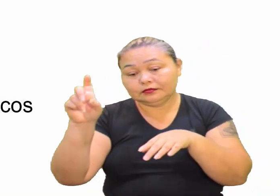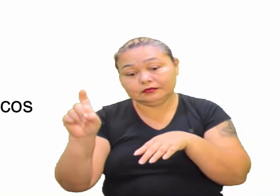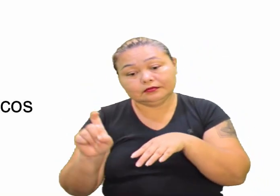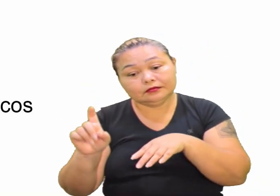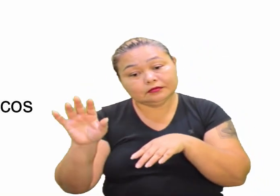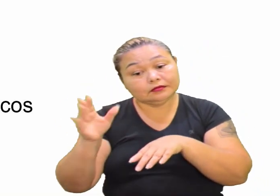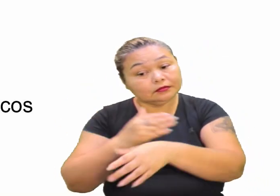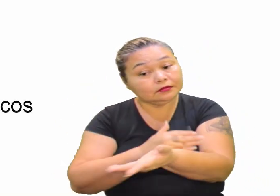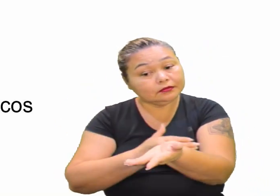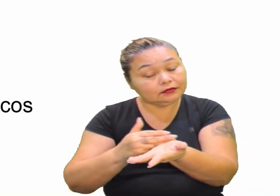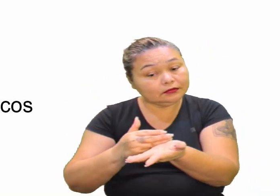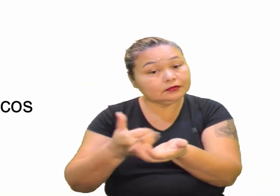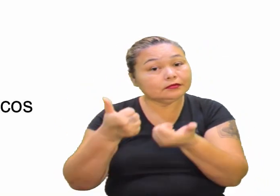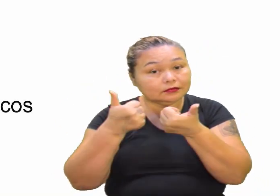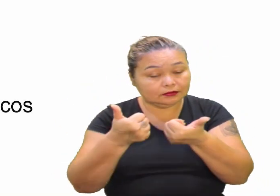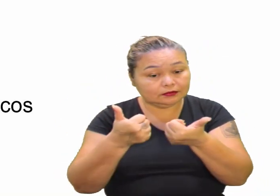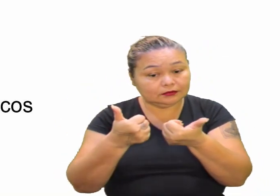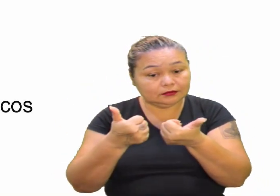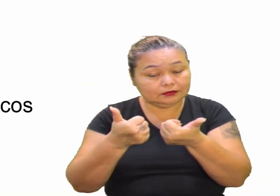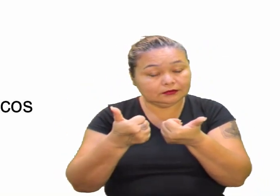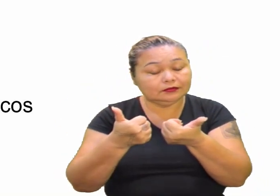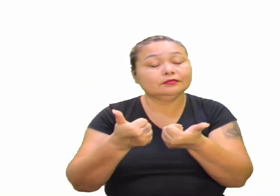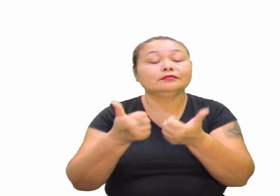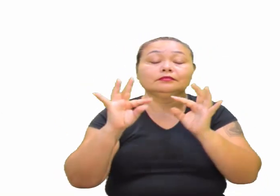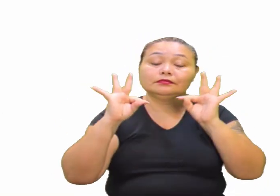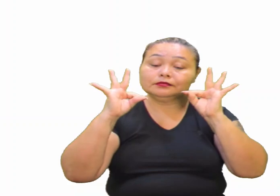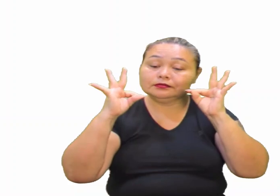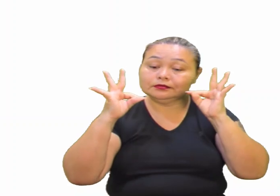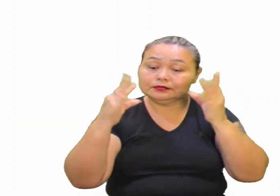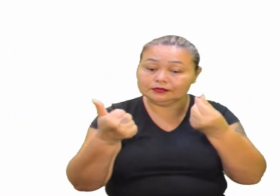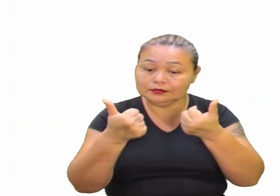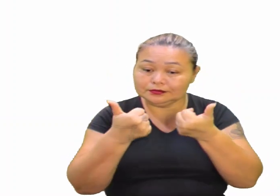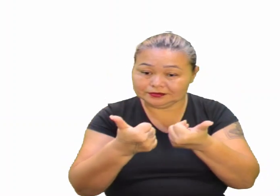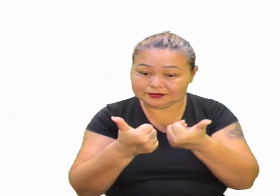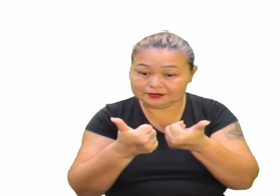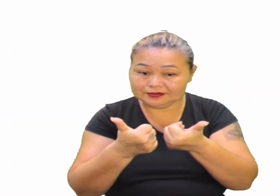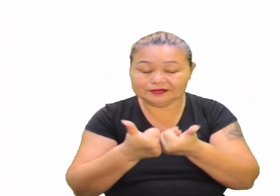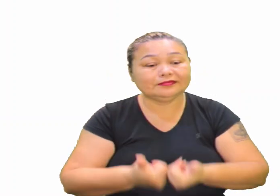de branco. Tudo bem? Tudo!